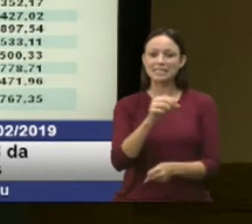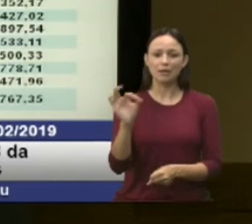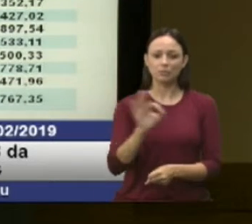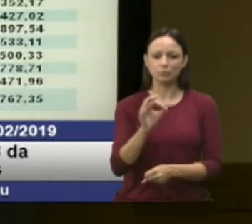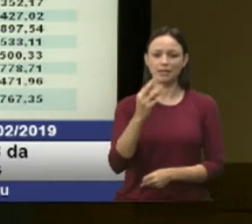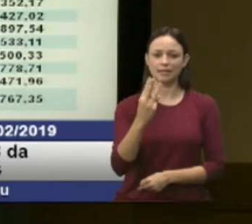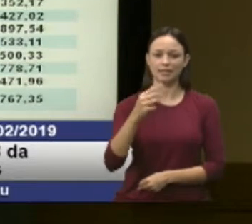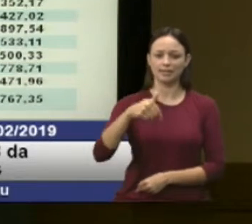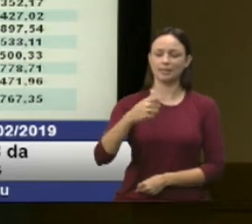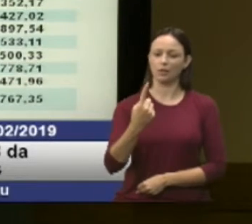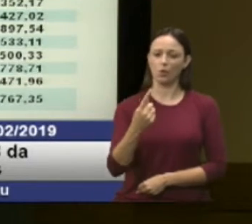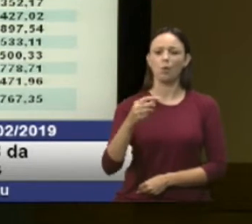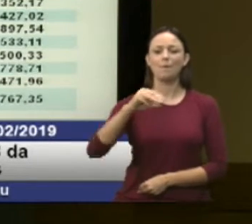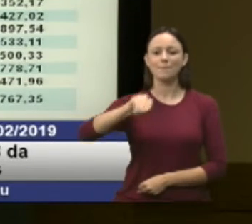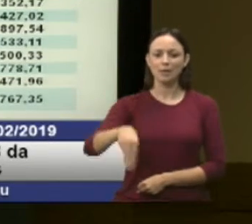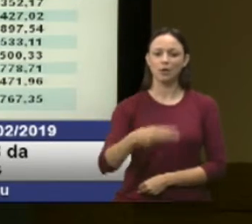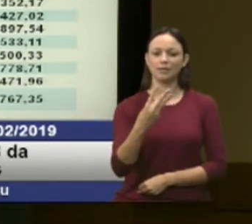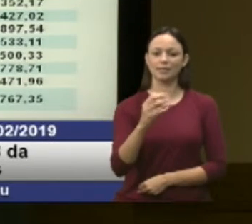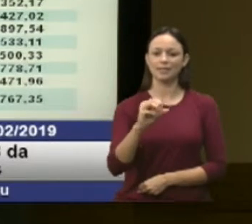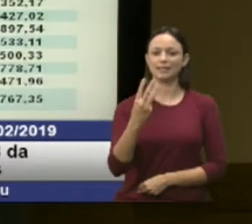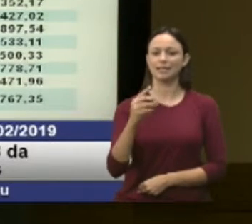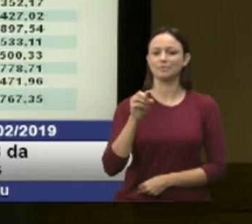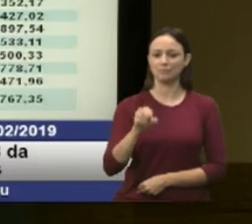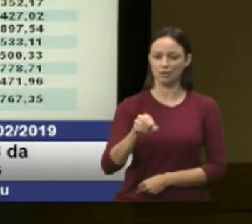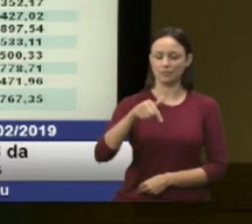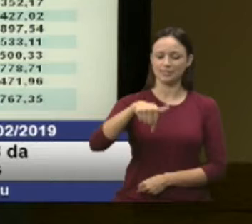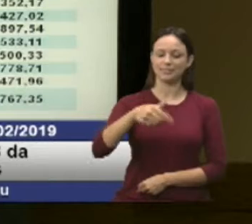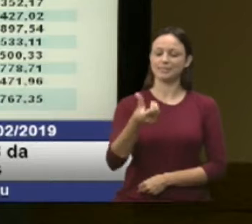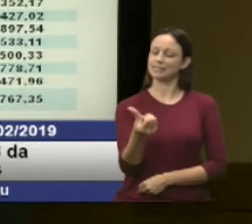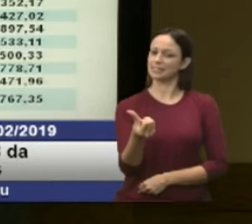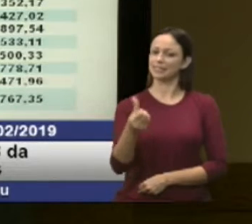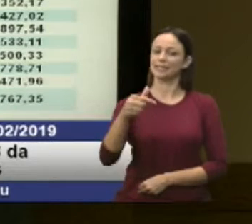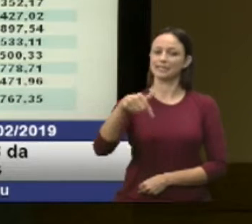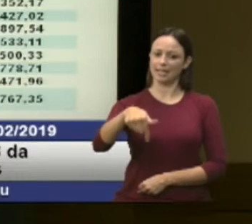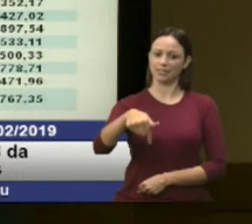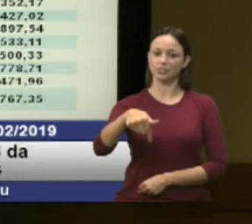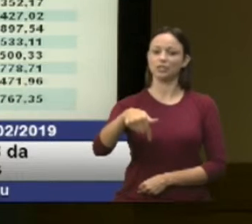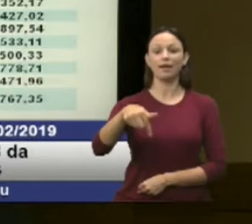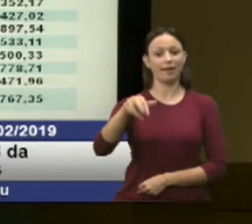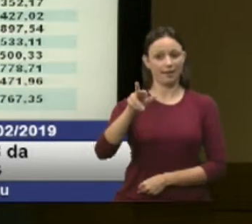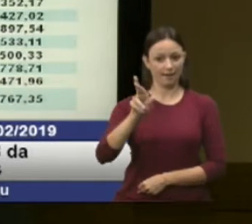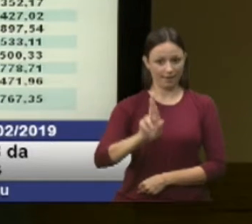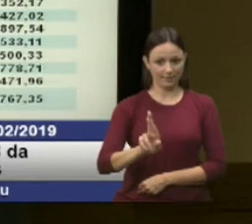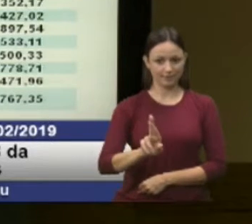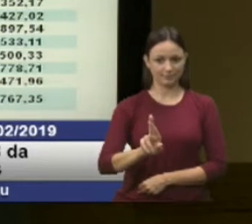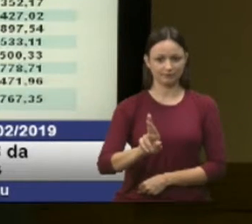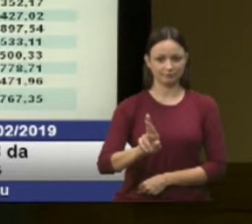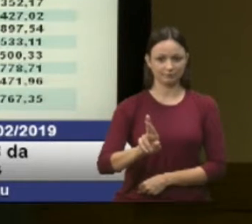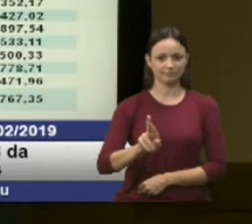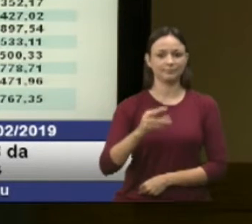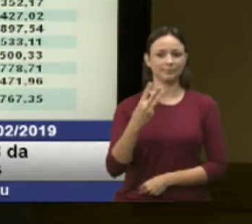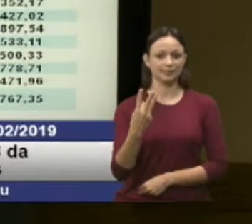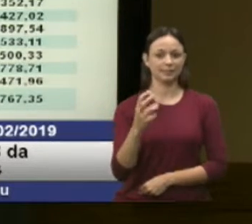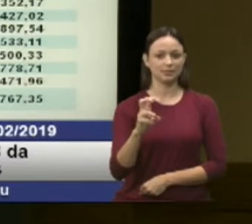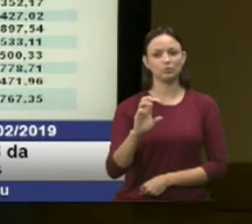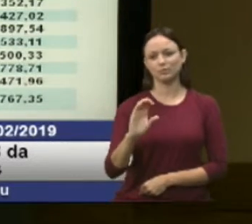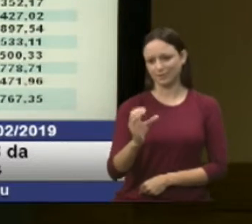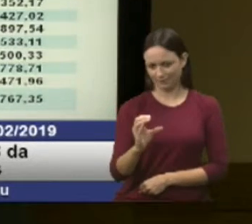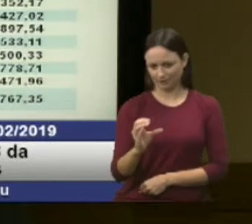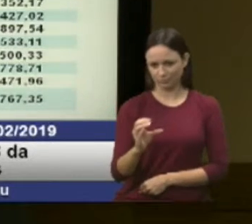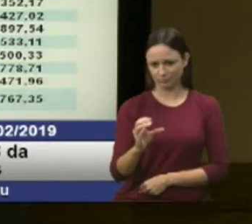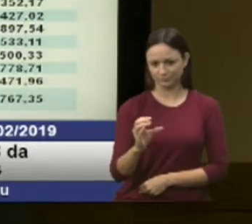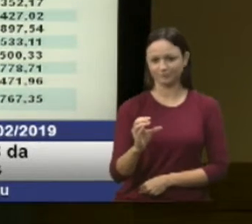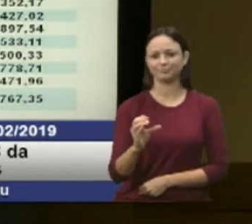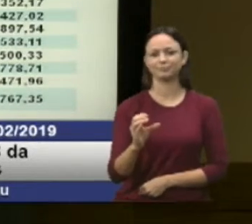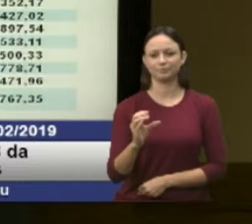371 milhões, 303 mil, 767 reais e 35